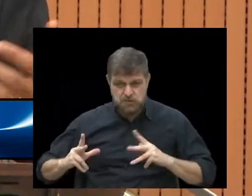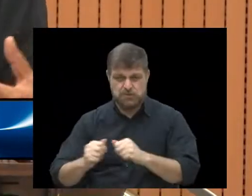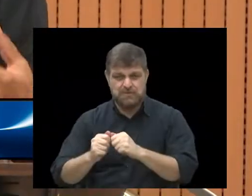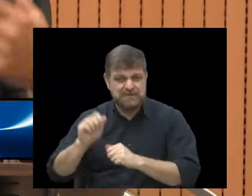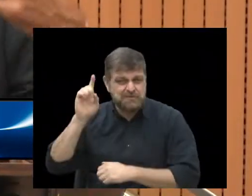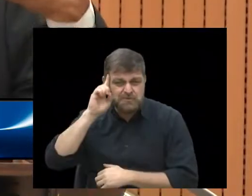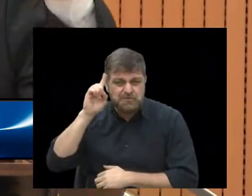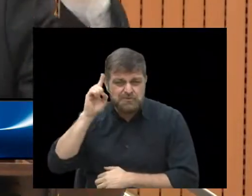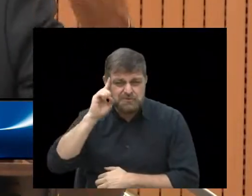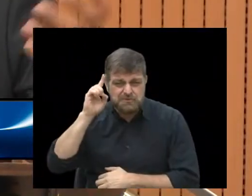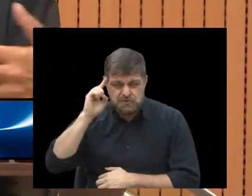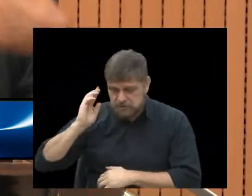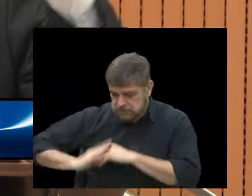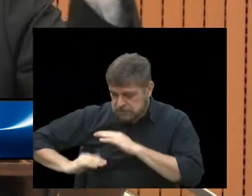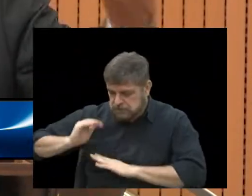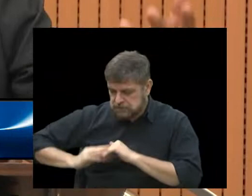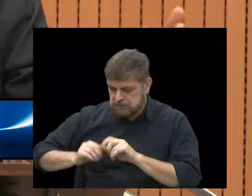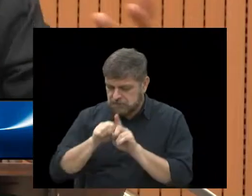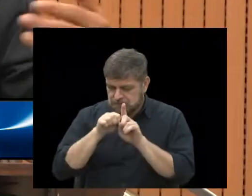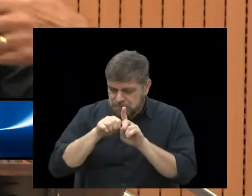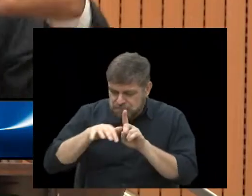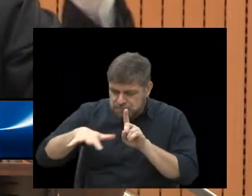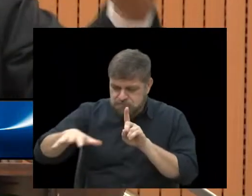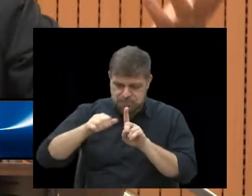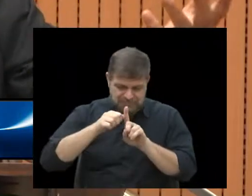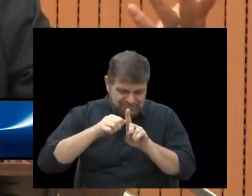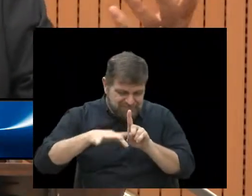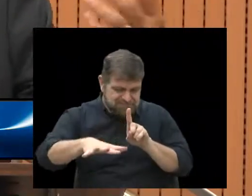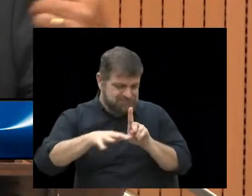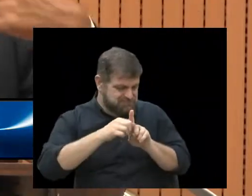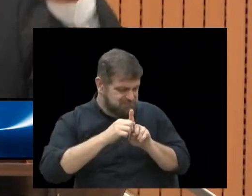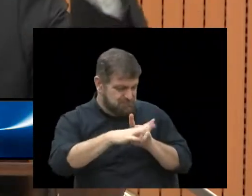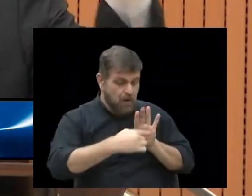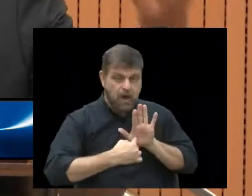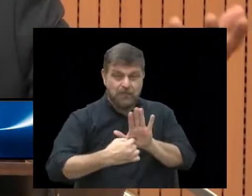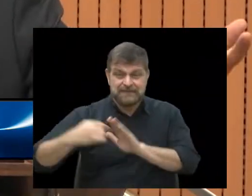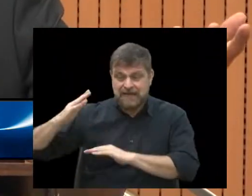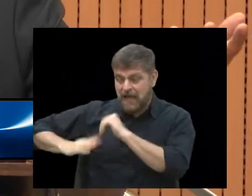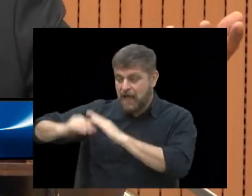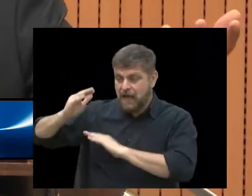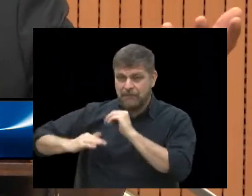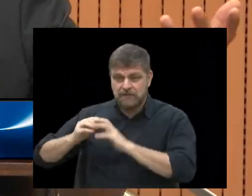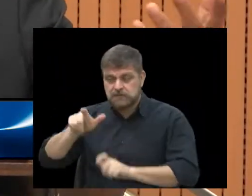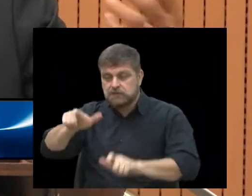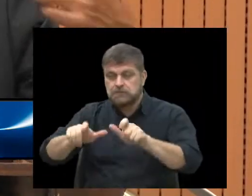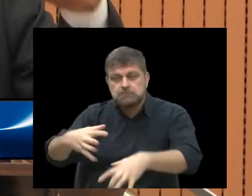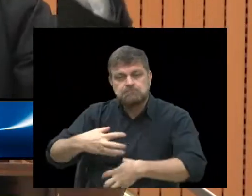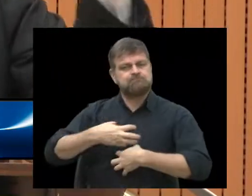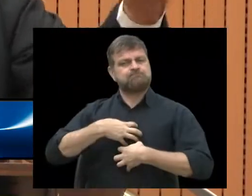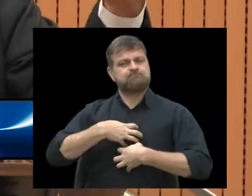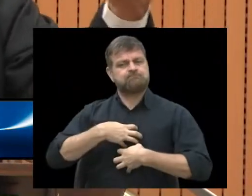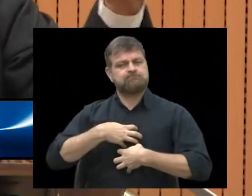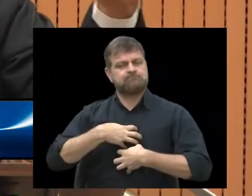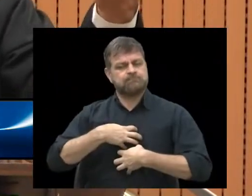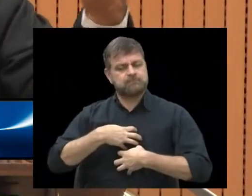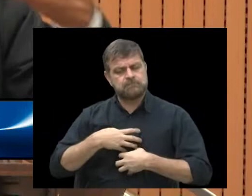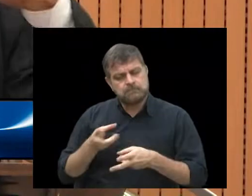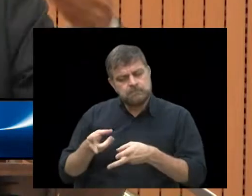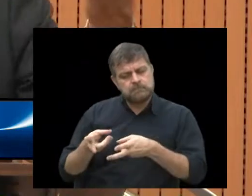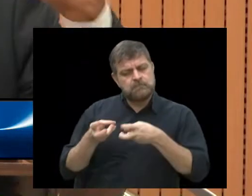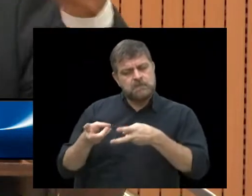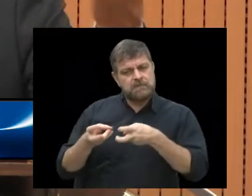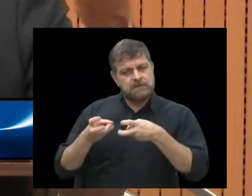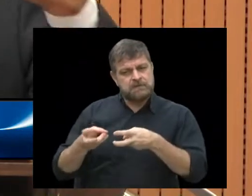dia a dia começar a divulgar as suas atividades, tentar sensibilizar as pessoas para a necessidade